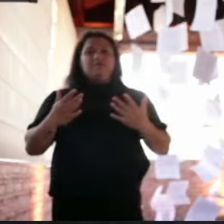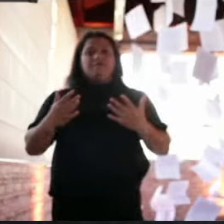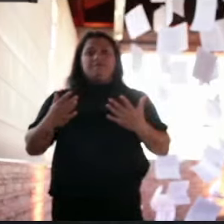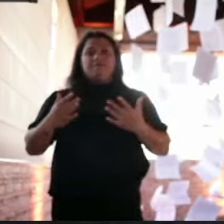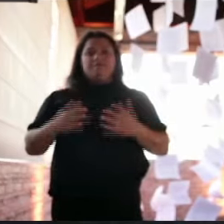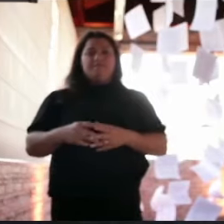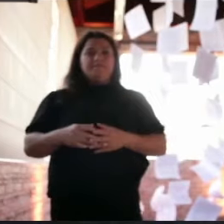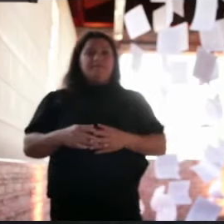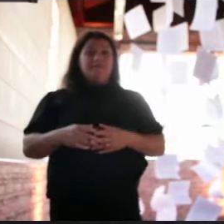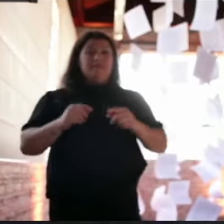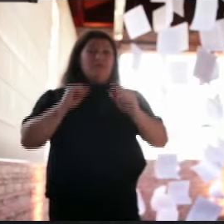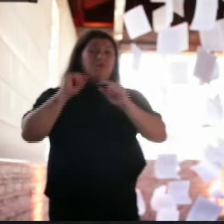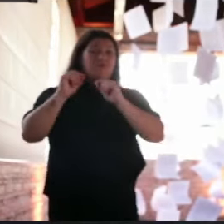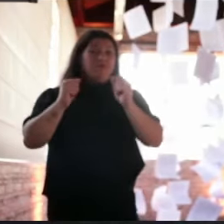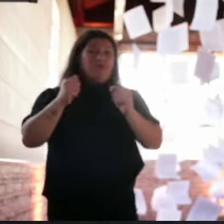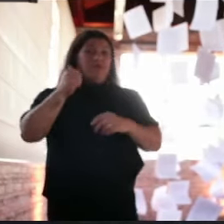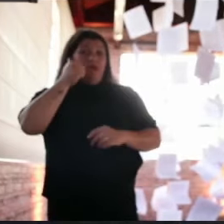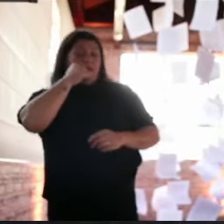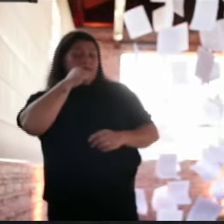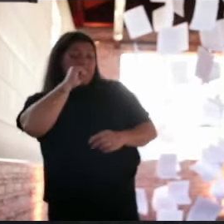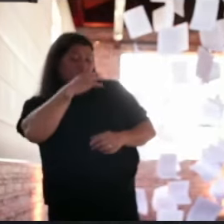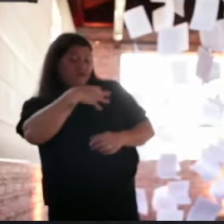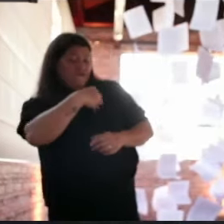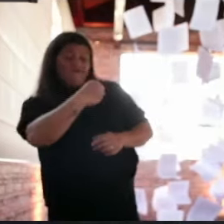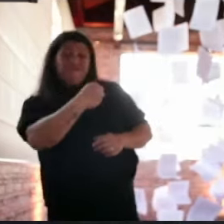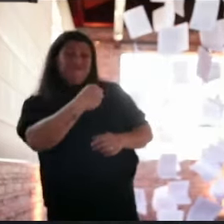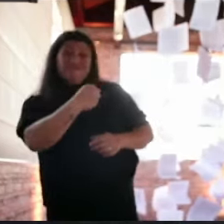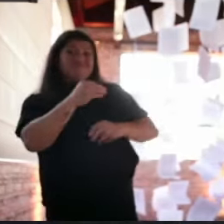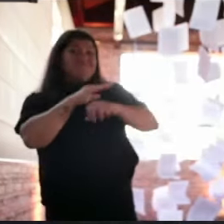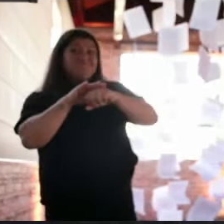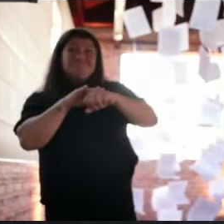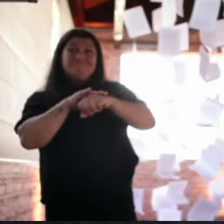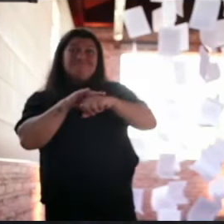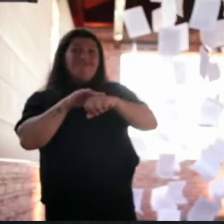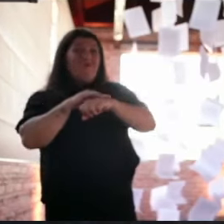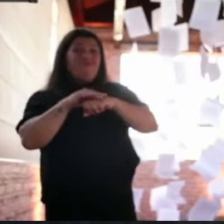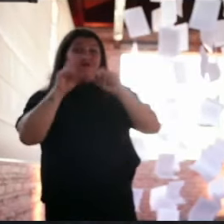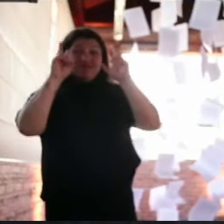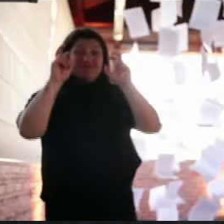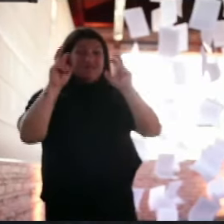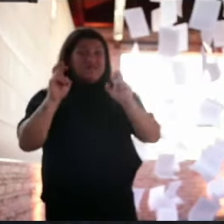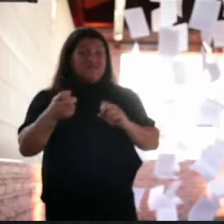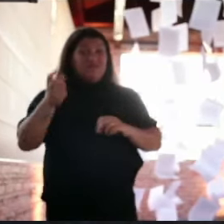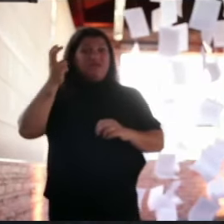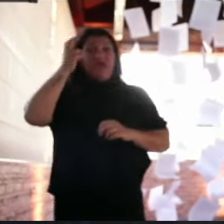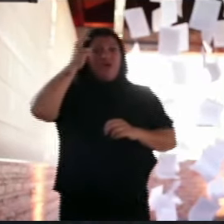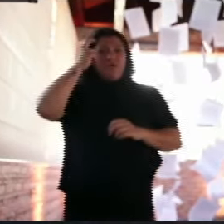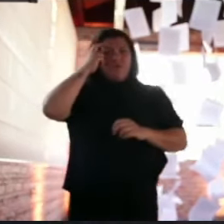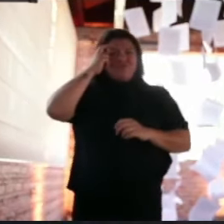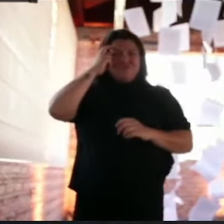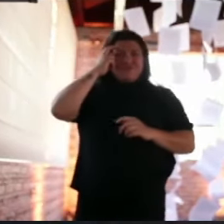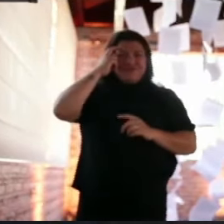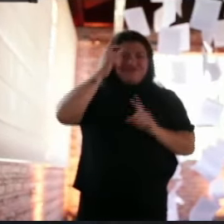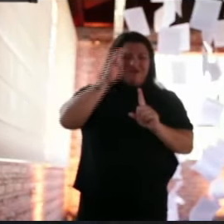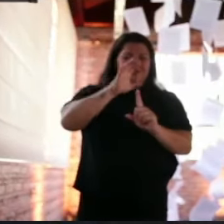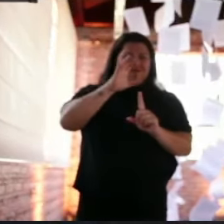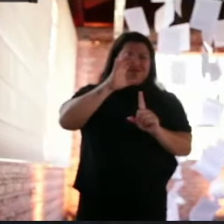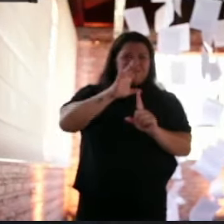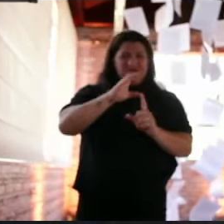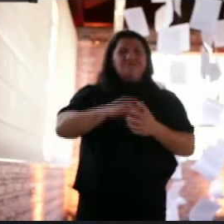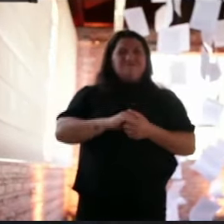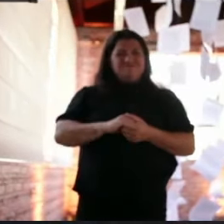a ponto de mães e filhos raramente falarem sobre isso inibiu desculpa a cultura inibiu o prazer feminino agora faz